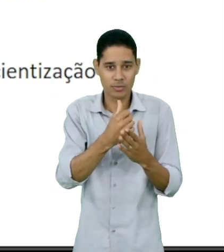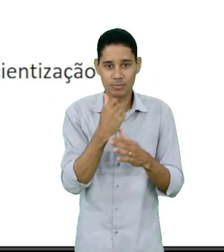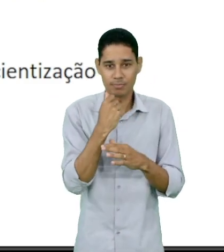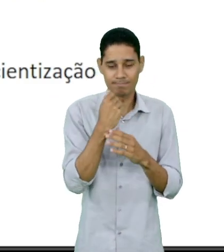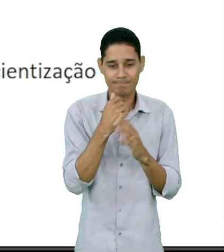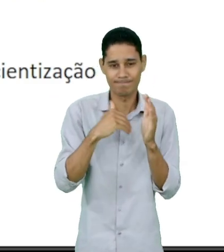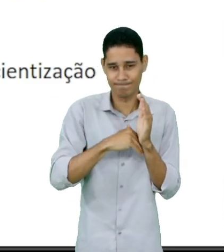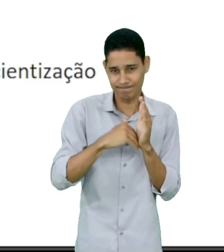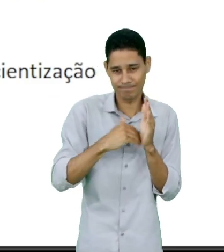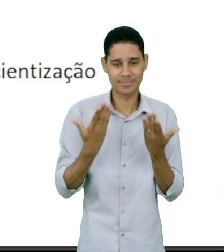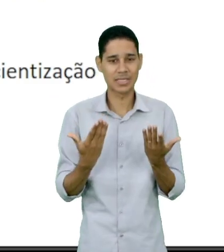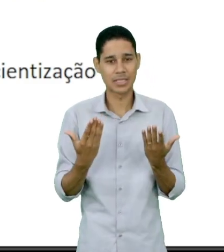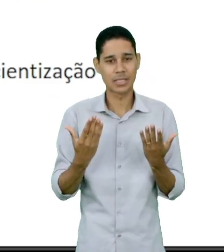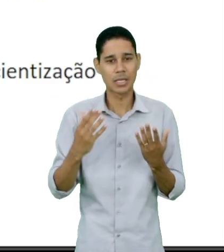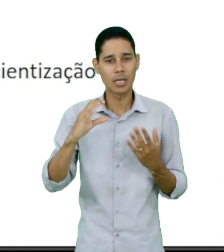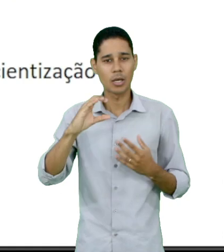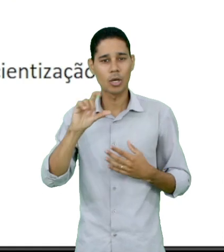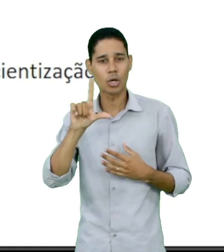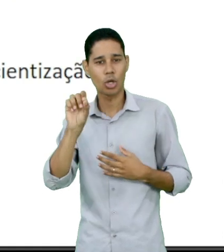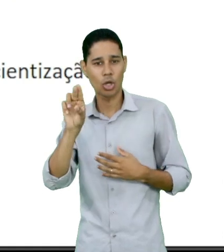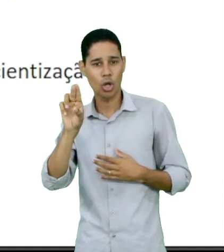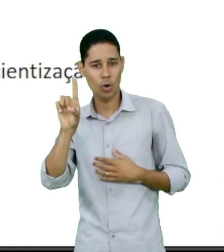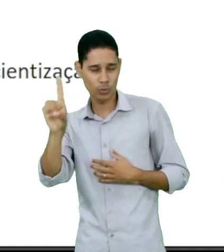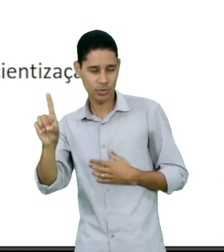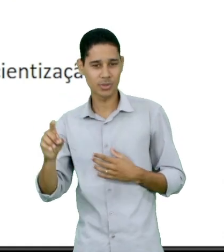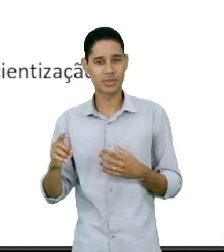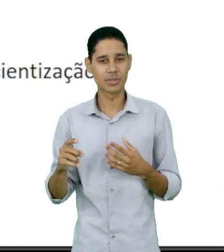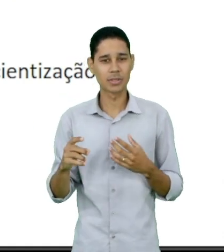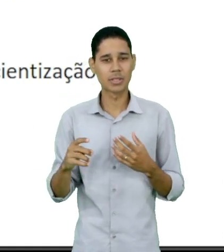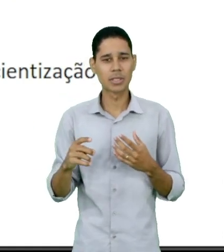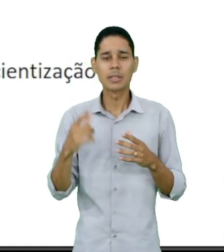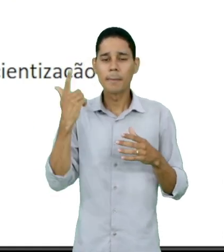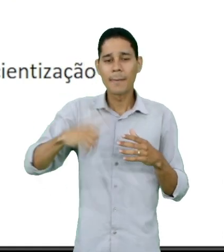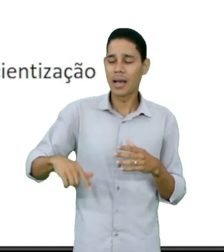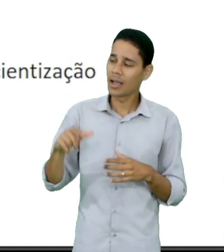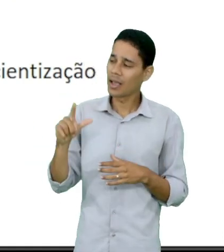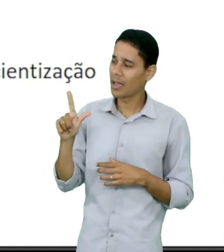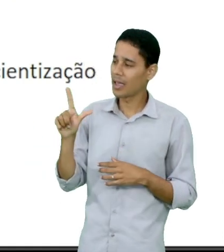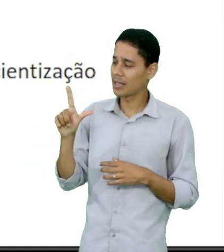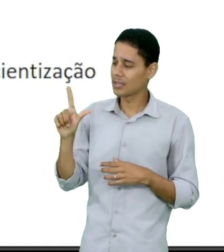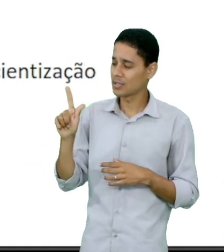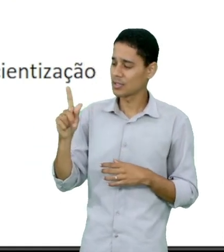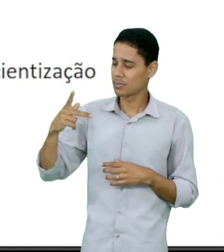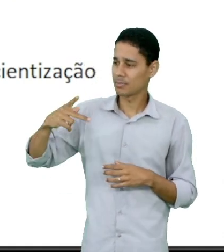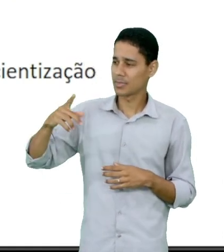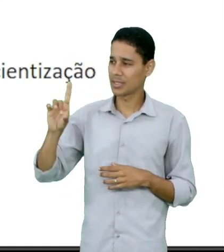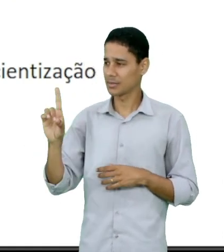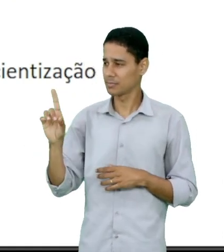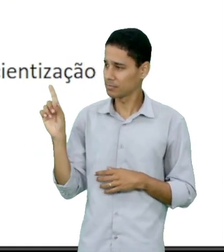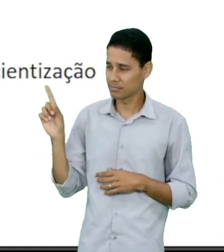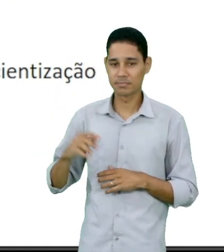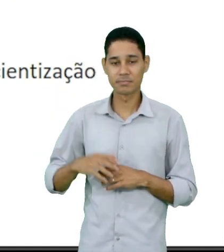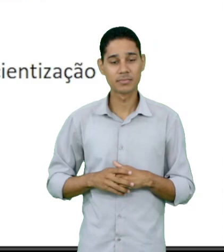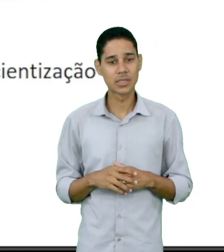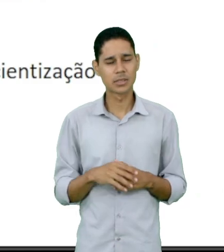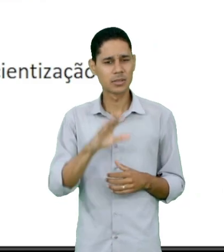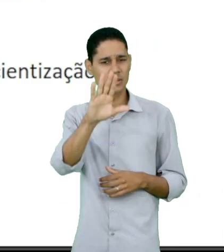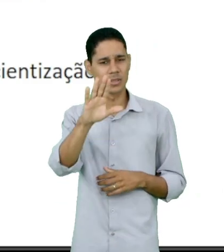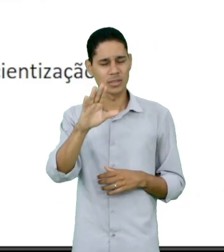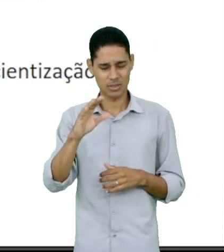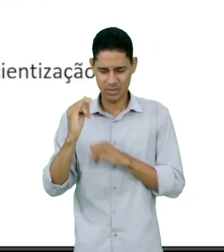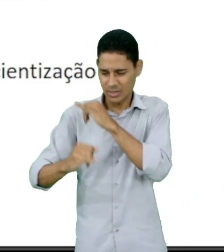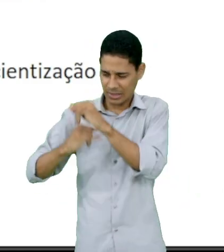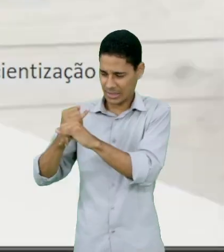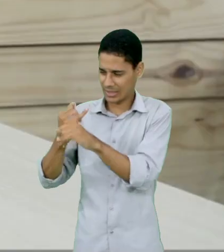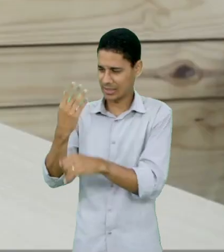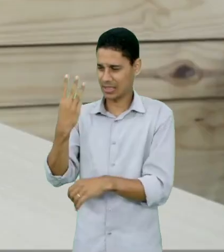educação e conscientização e a nossa legislação de 2018, a LGPD, tá? Quando a gente fala de Web 3.0, a gente está falando